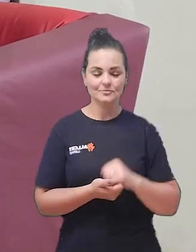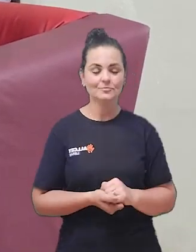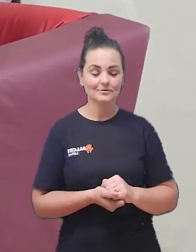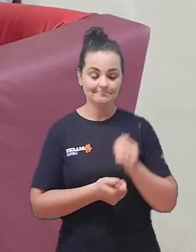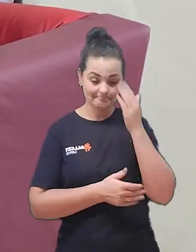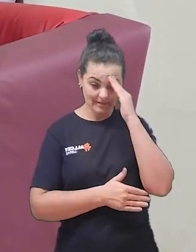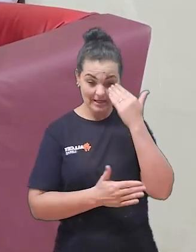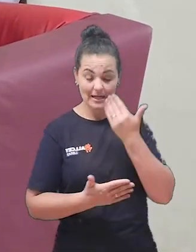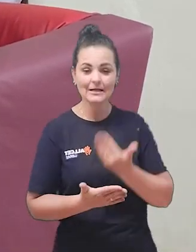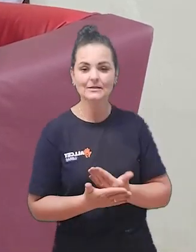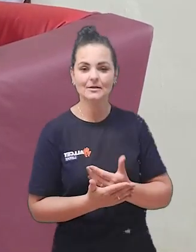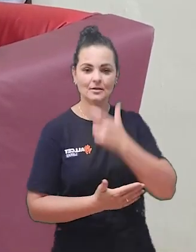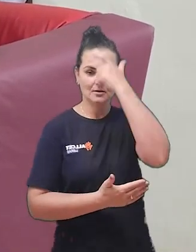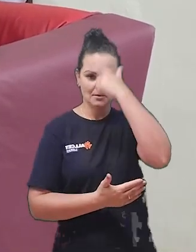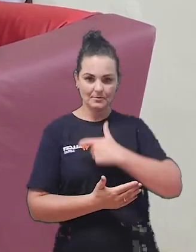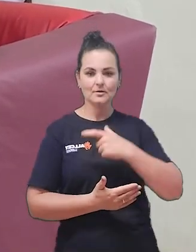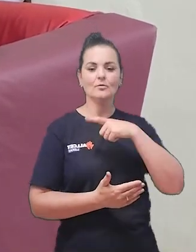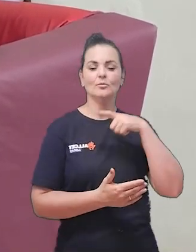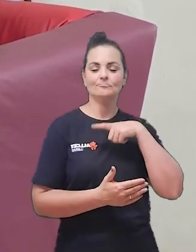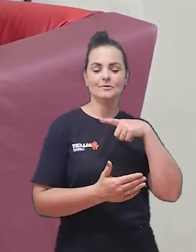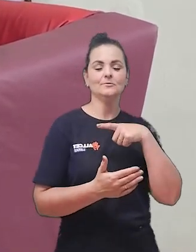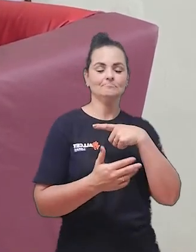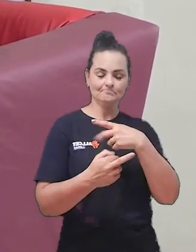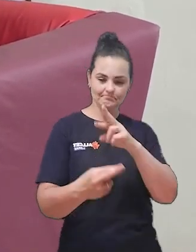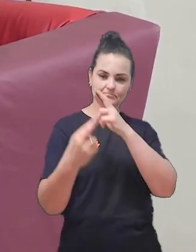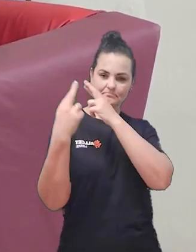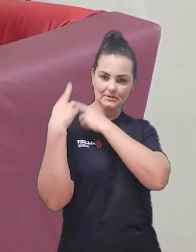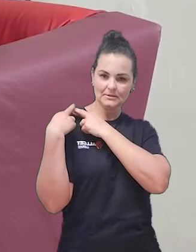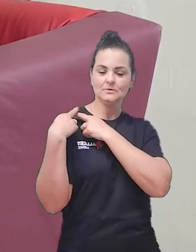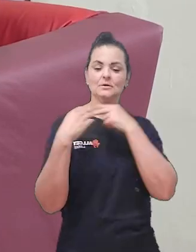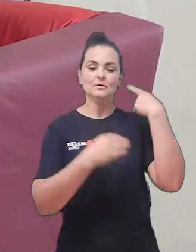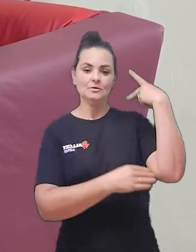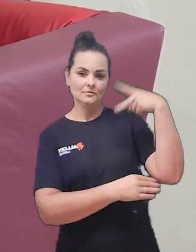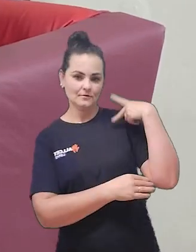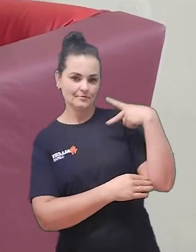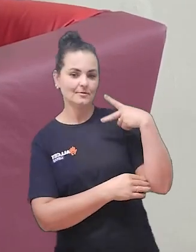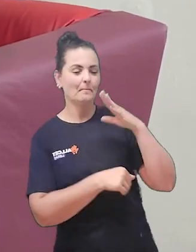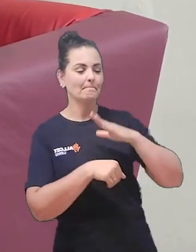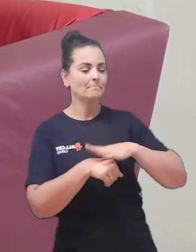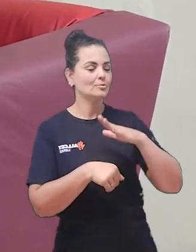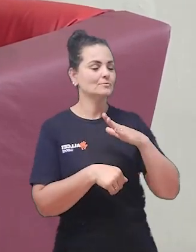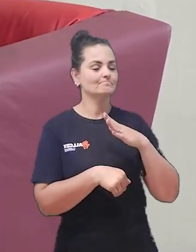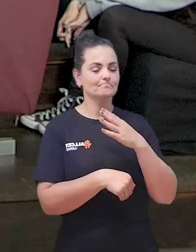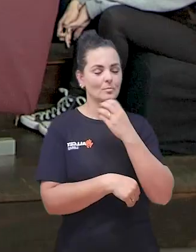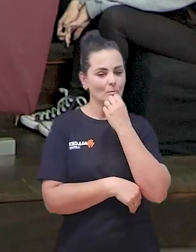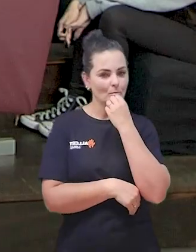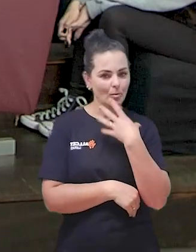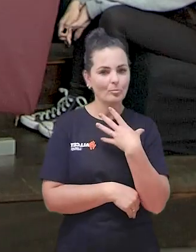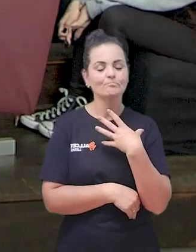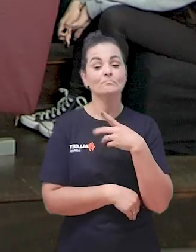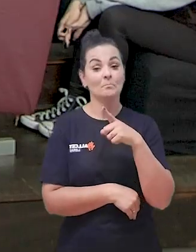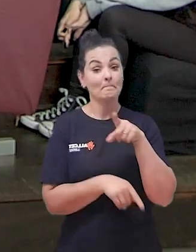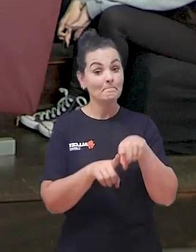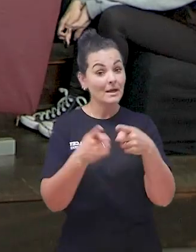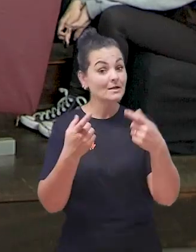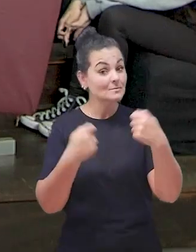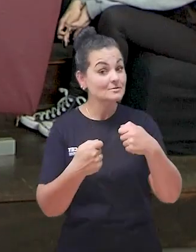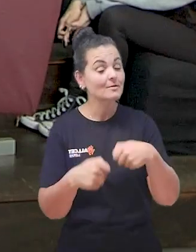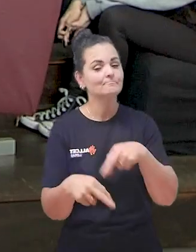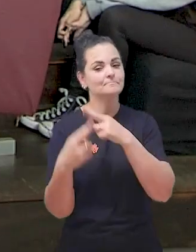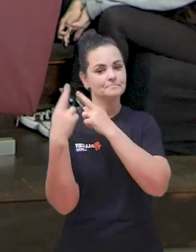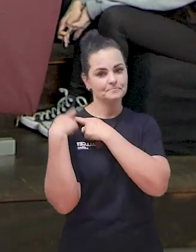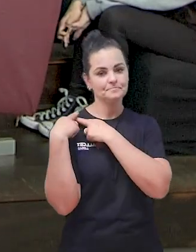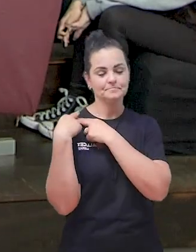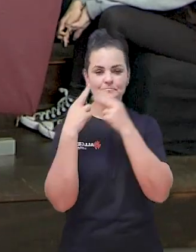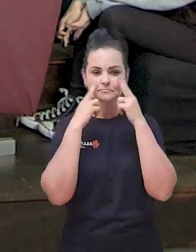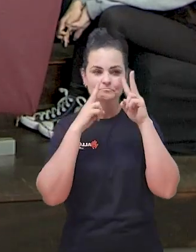muita responsabilidade hoje em ser vereador. É muita responsabilidade. E eu gostaria de ver um dia